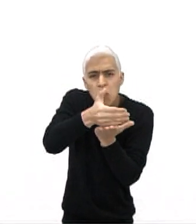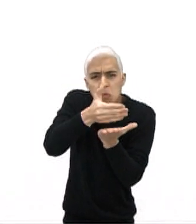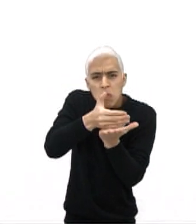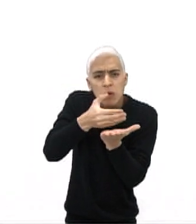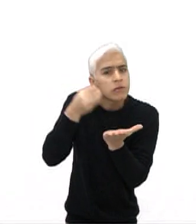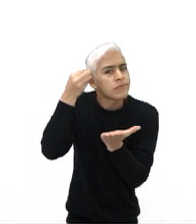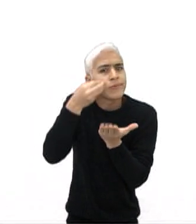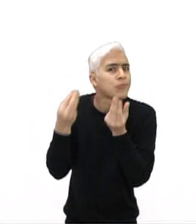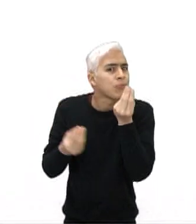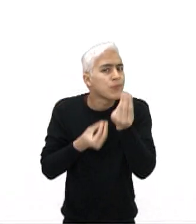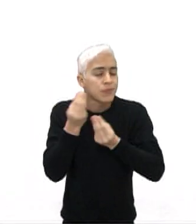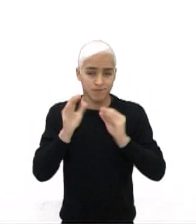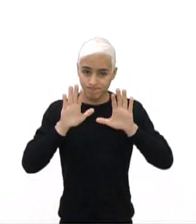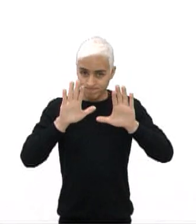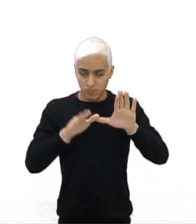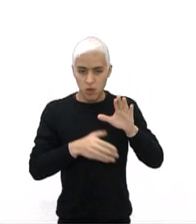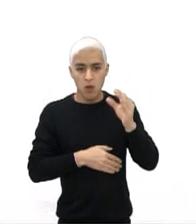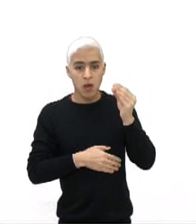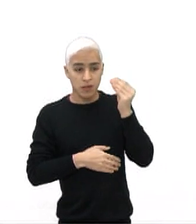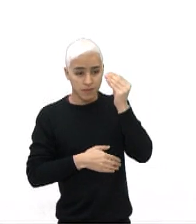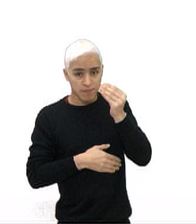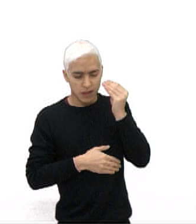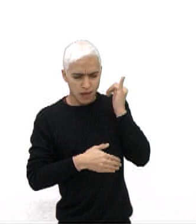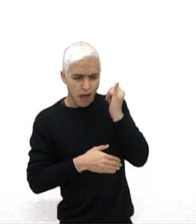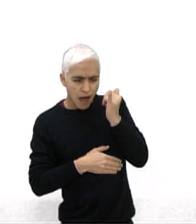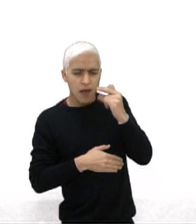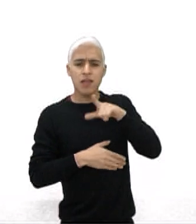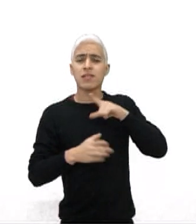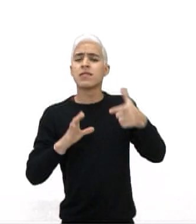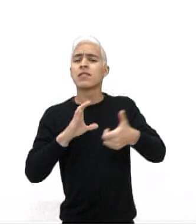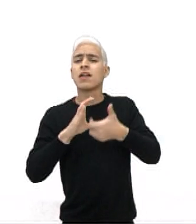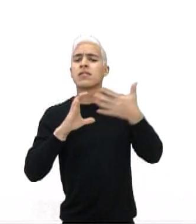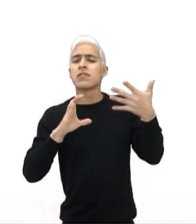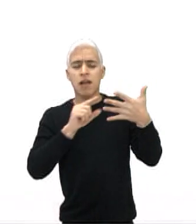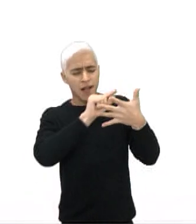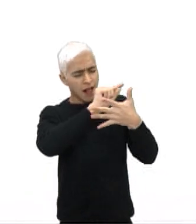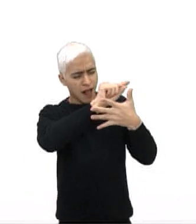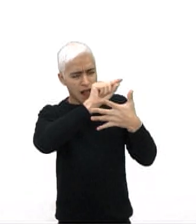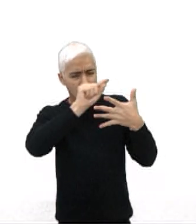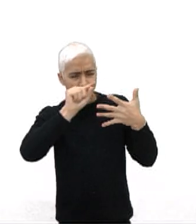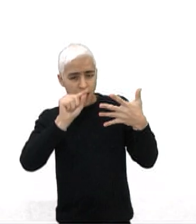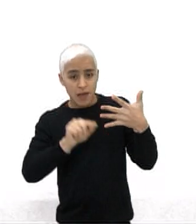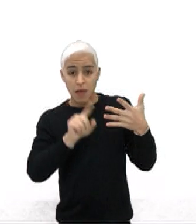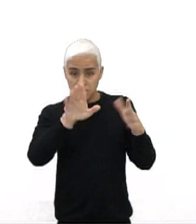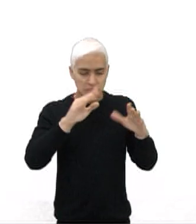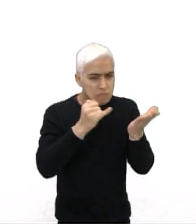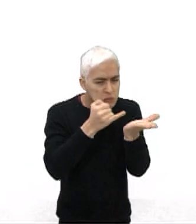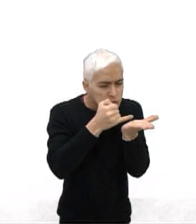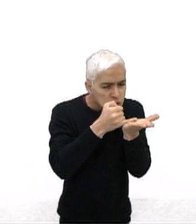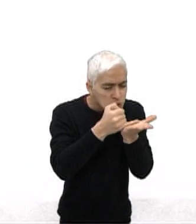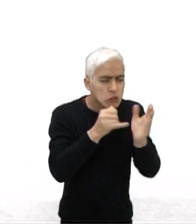Olha só, o relato de experiência possui as seguintes características: introdução,